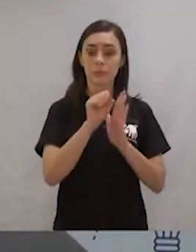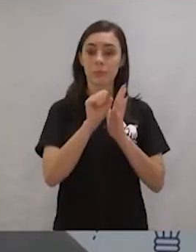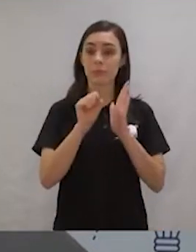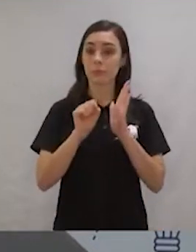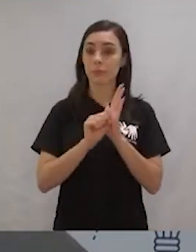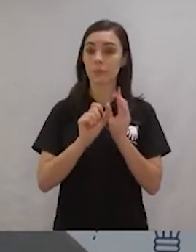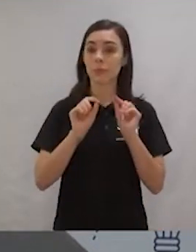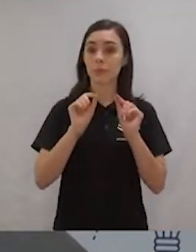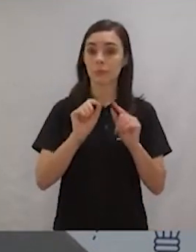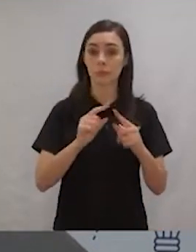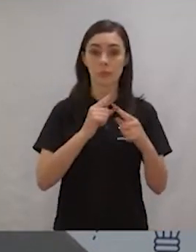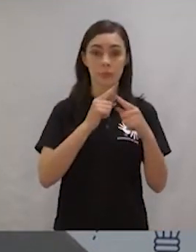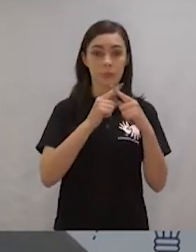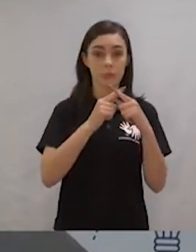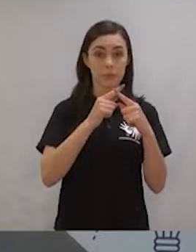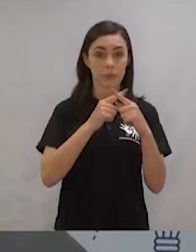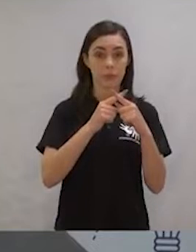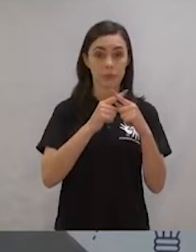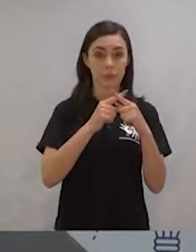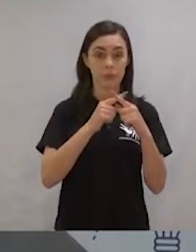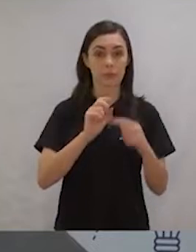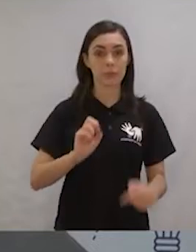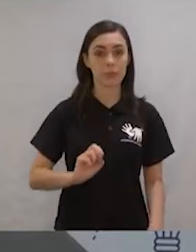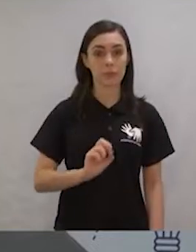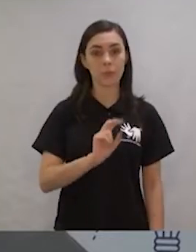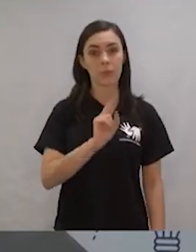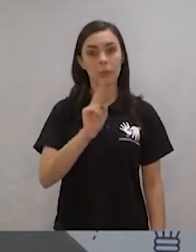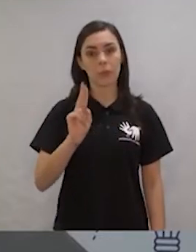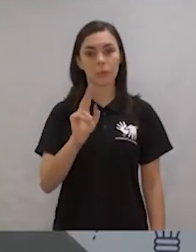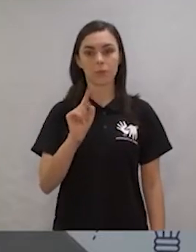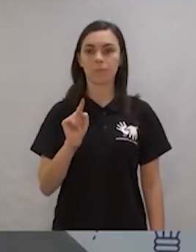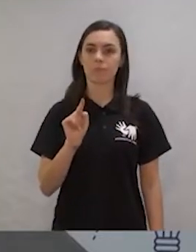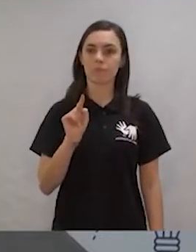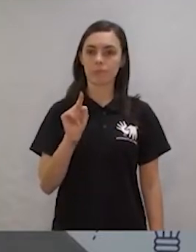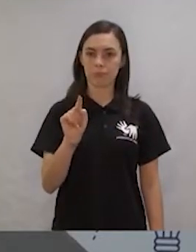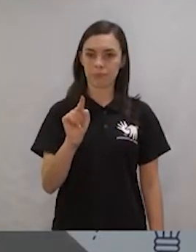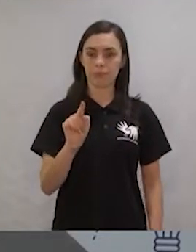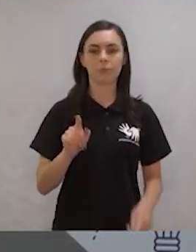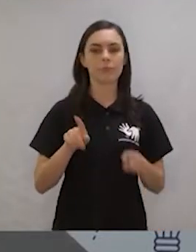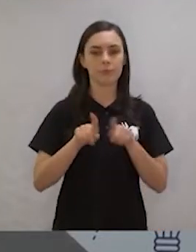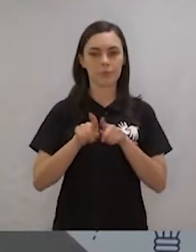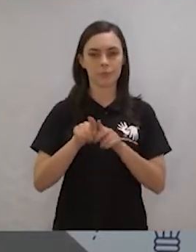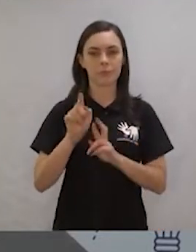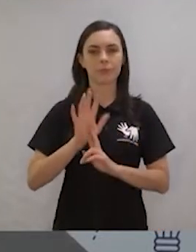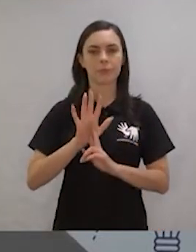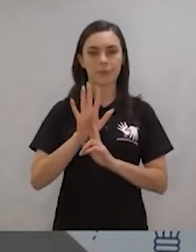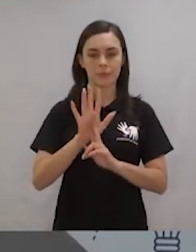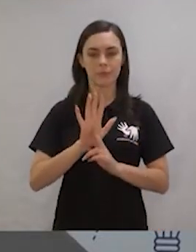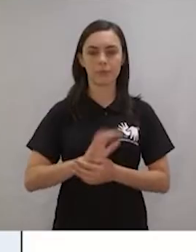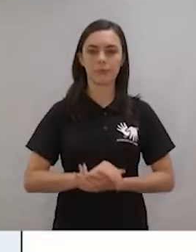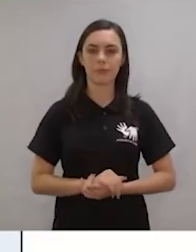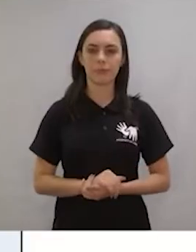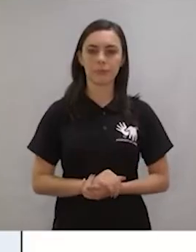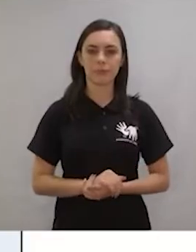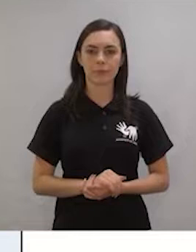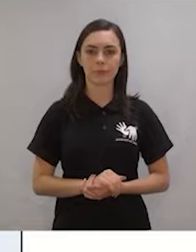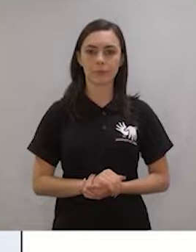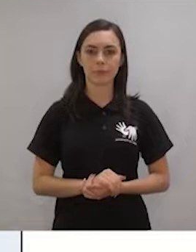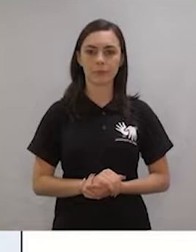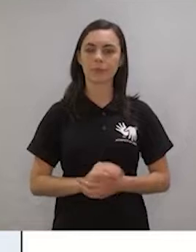símbolo da multiplicação, vezes. Também representado por um pontinho, né?